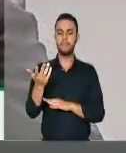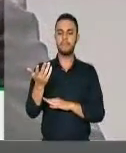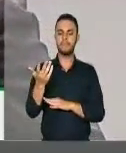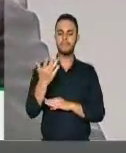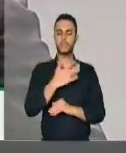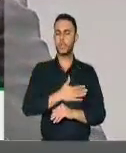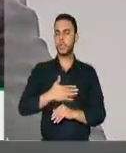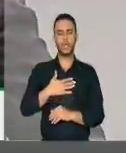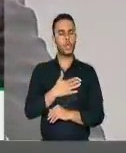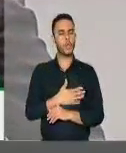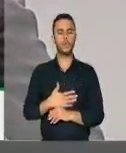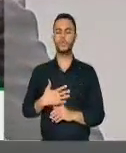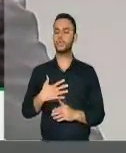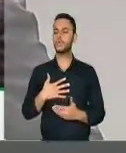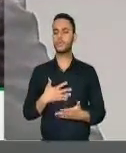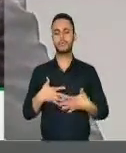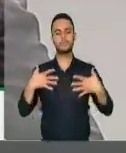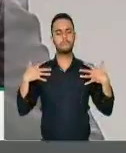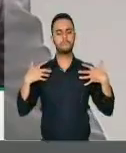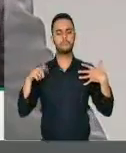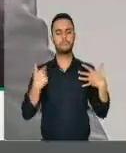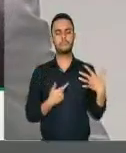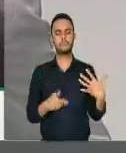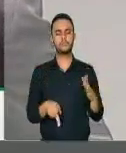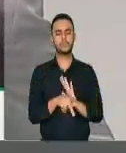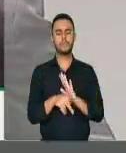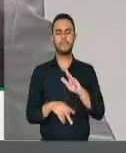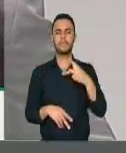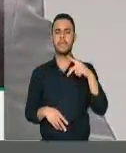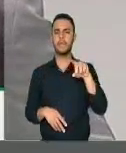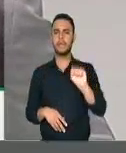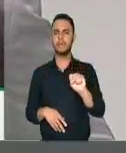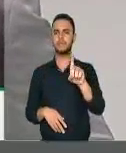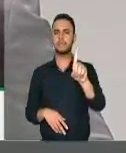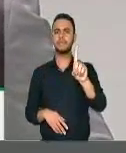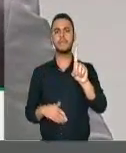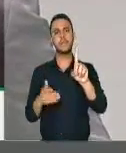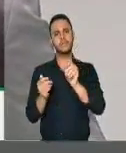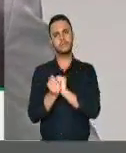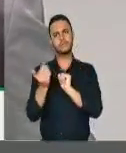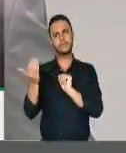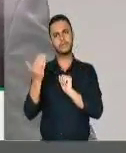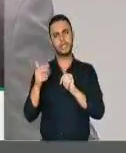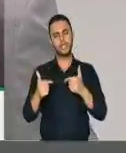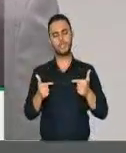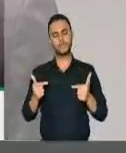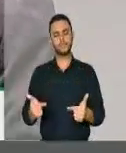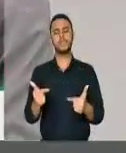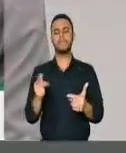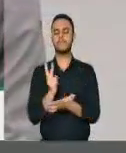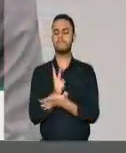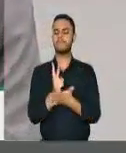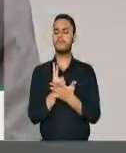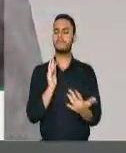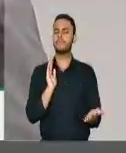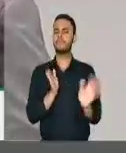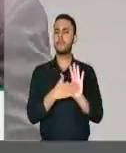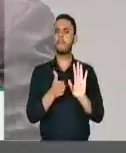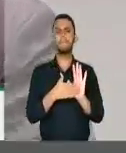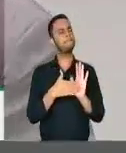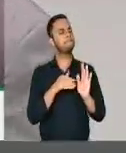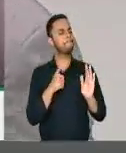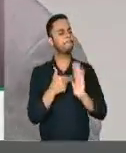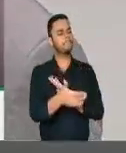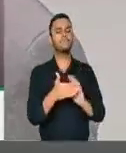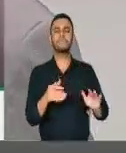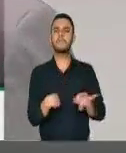honrar consigo a nossa bancada do PSB e que lutamos juntos pelos nossos princípios, pelos nossos propósitos e aquilo que desejamos